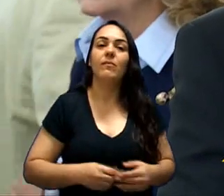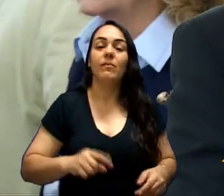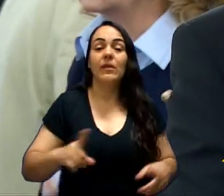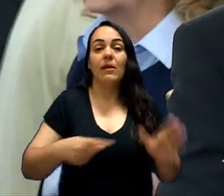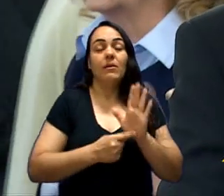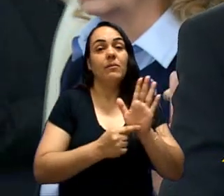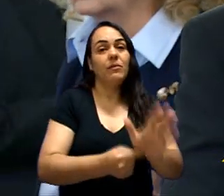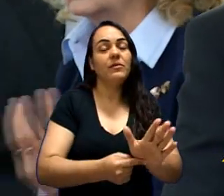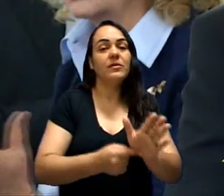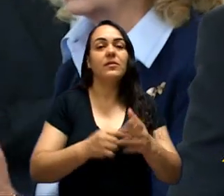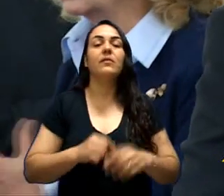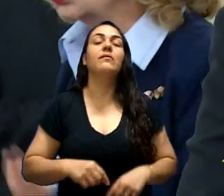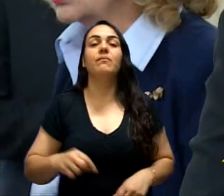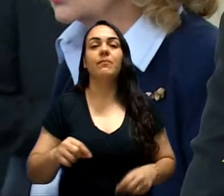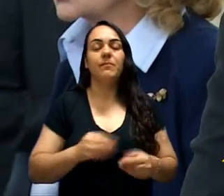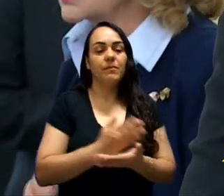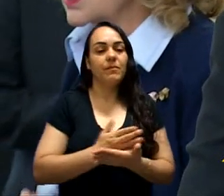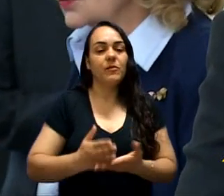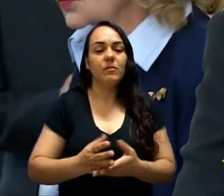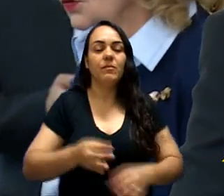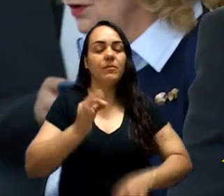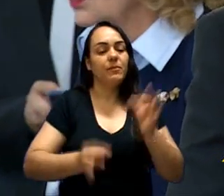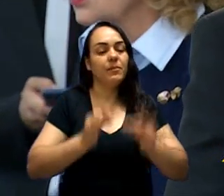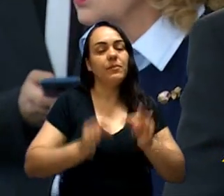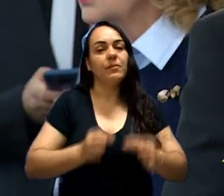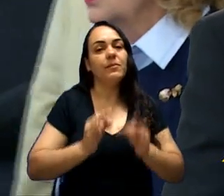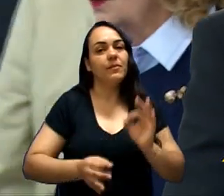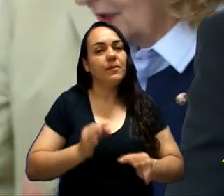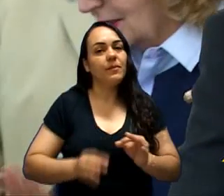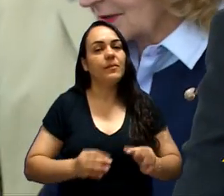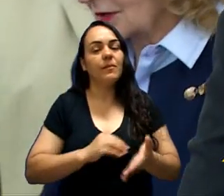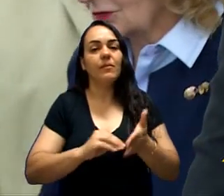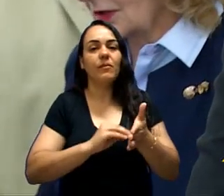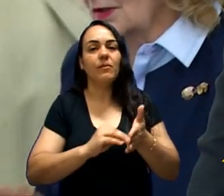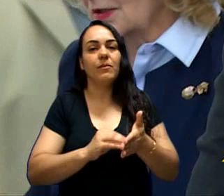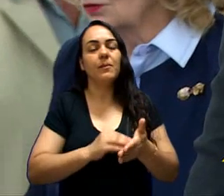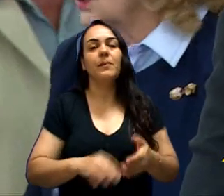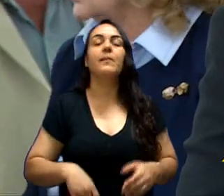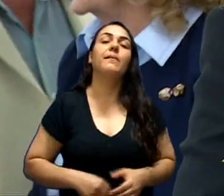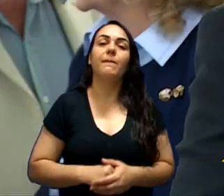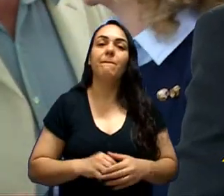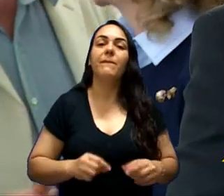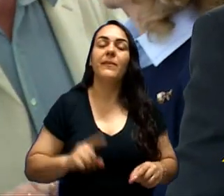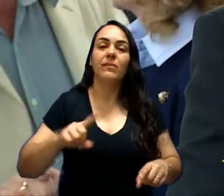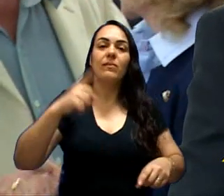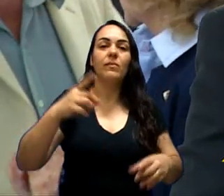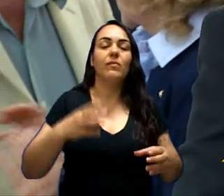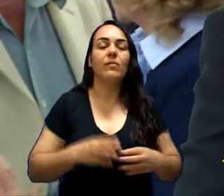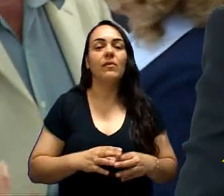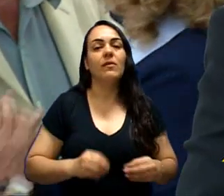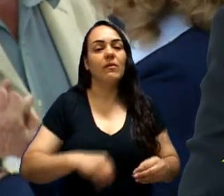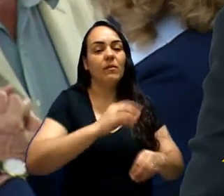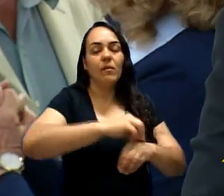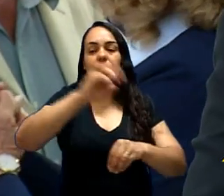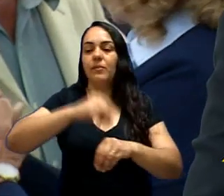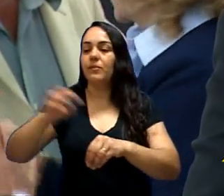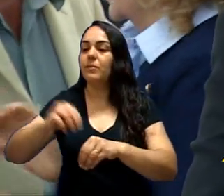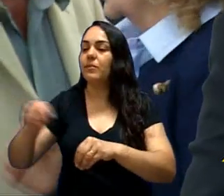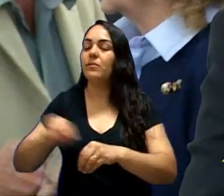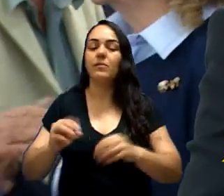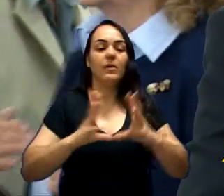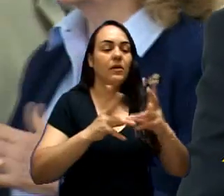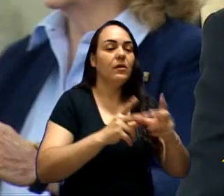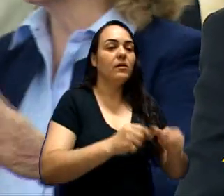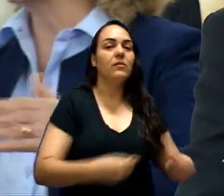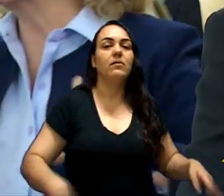perceberam. Viu? Vai para a Comissão de Justiça. A Comissão de Justiça vai dar um parecer, depois vai para todas as comissões da